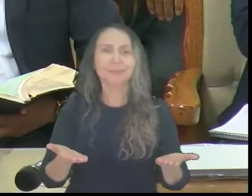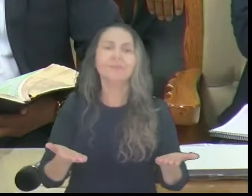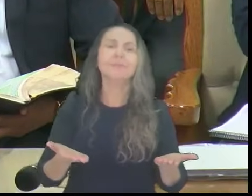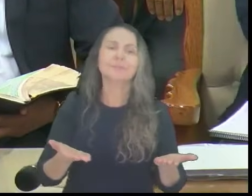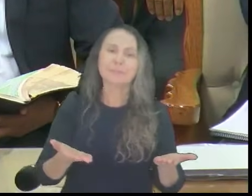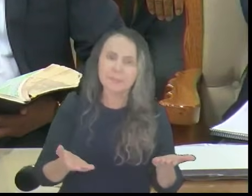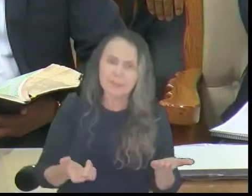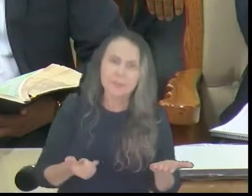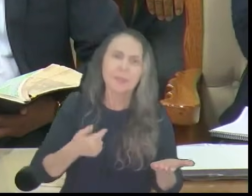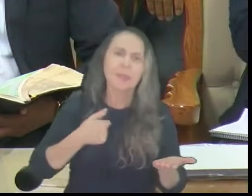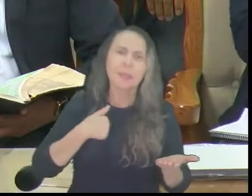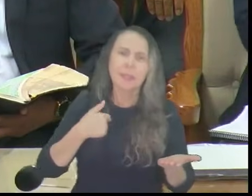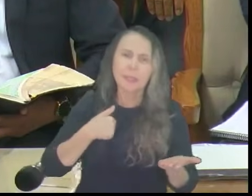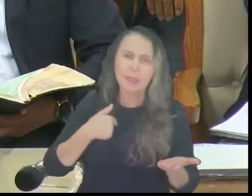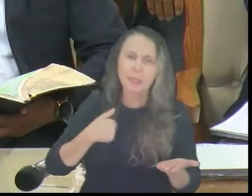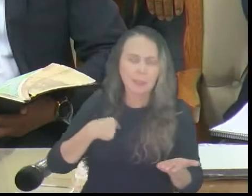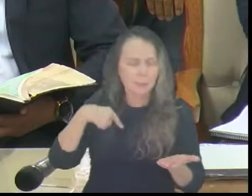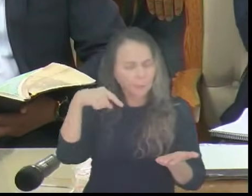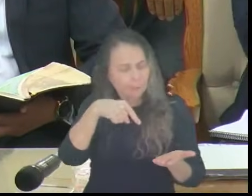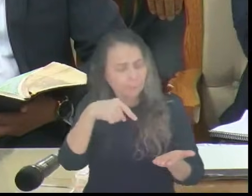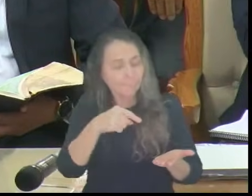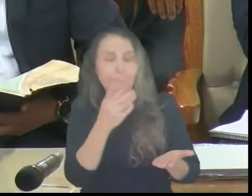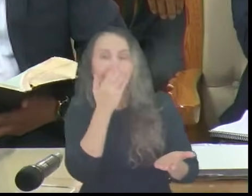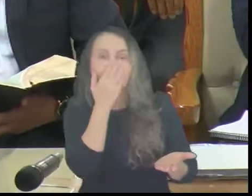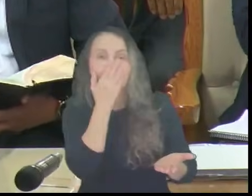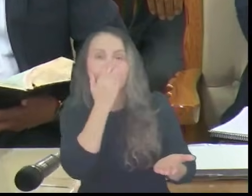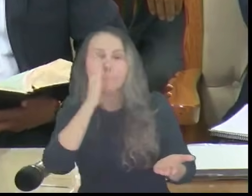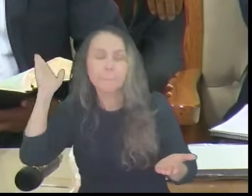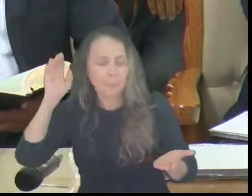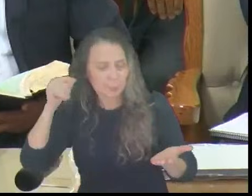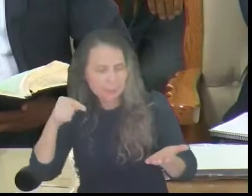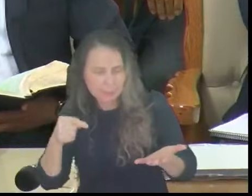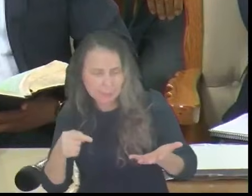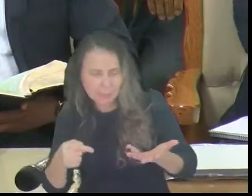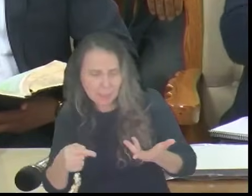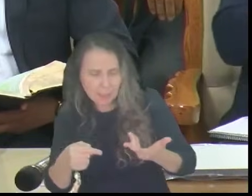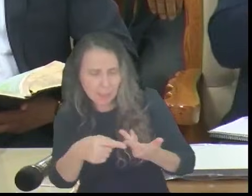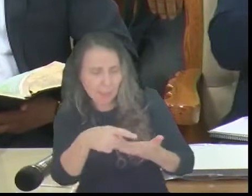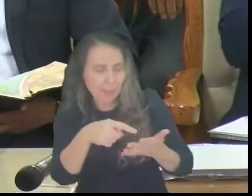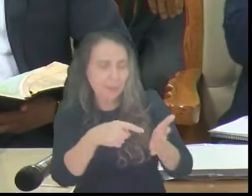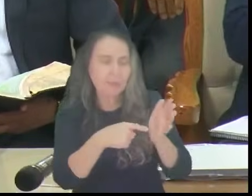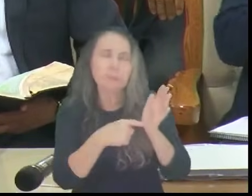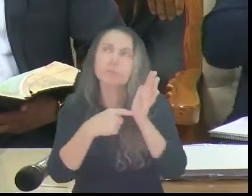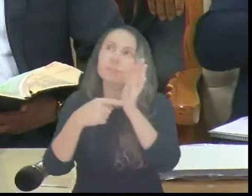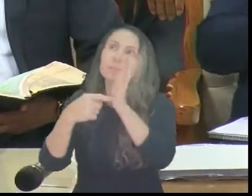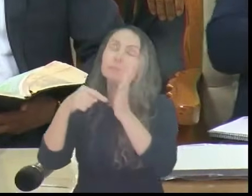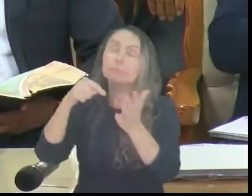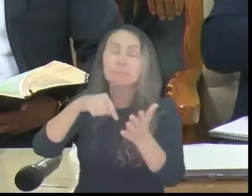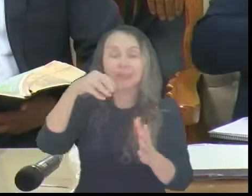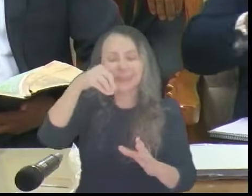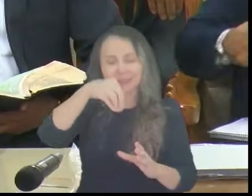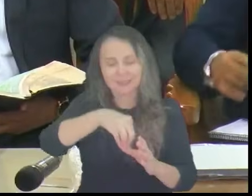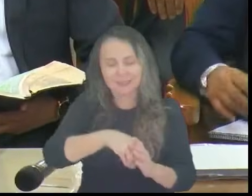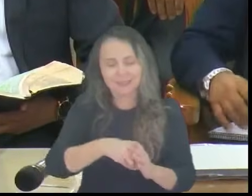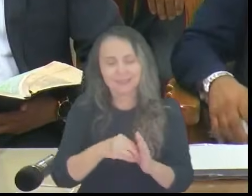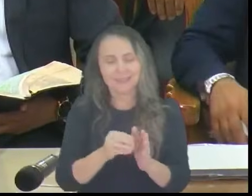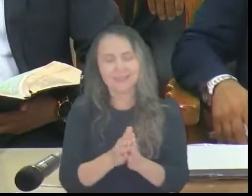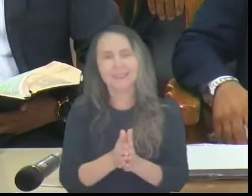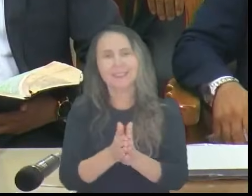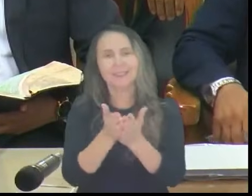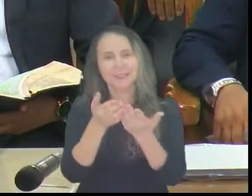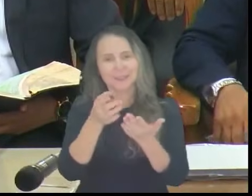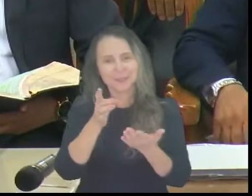apresentando a Deus as promessas que estão onde? Apresentando a Deus as promessas que estão onde, irmão? Na Bíblia. Na própria